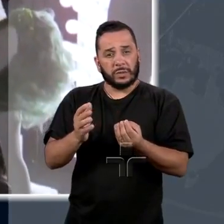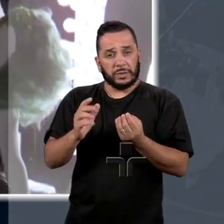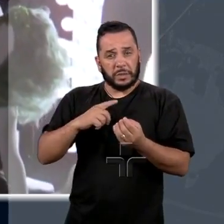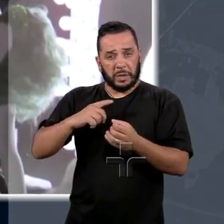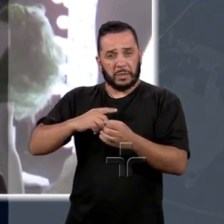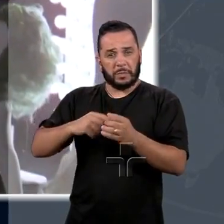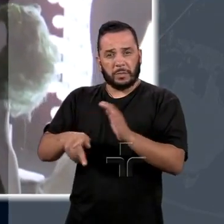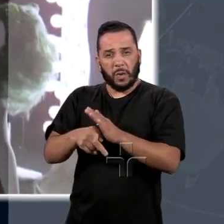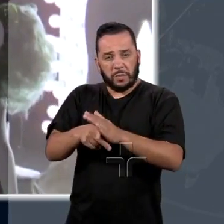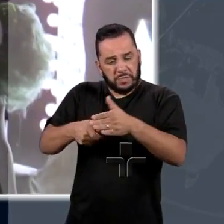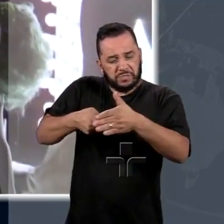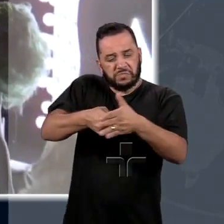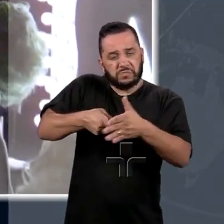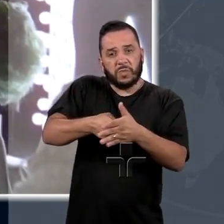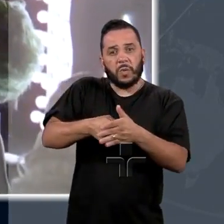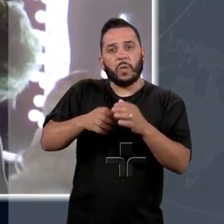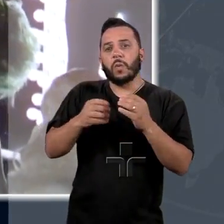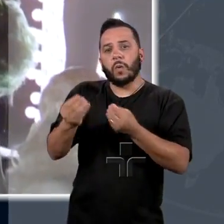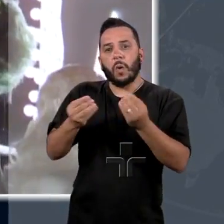pressão.